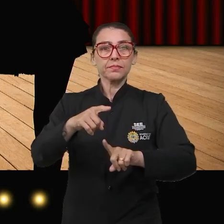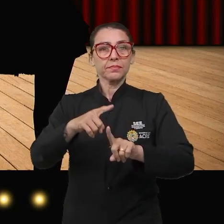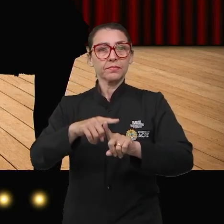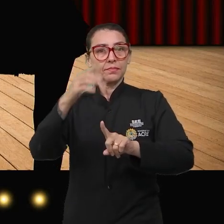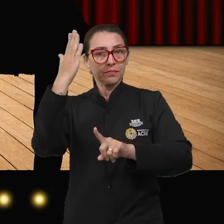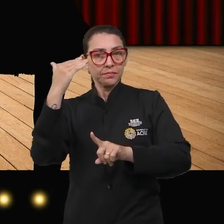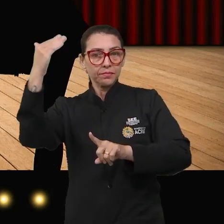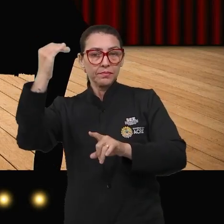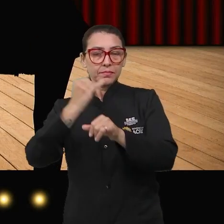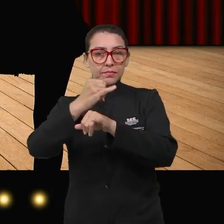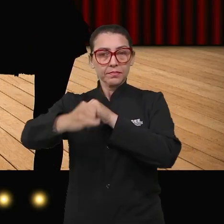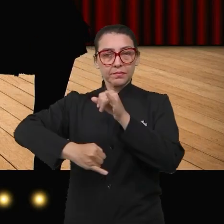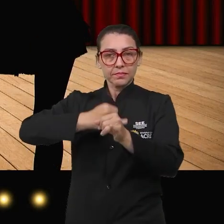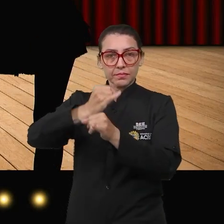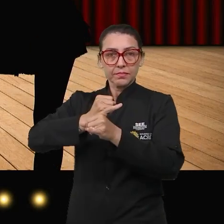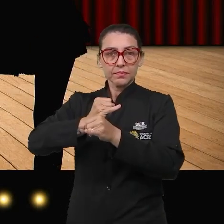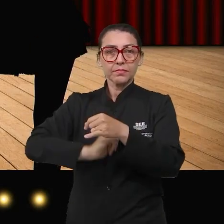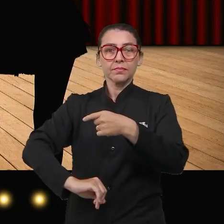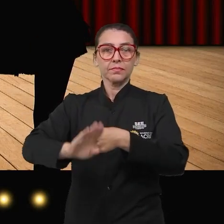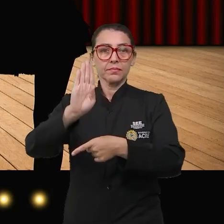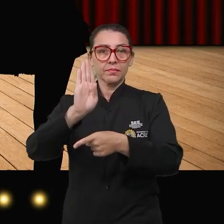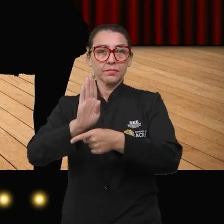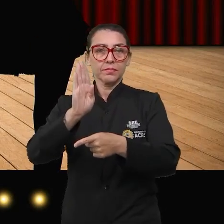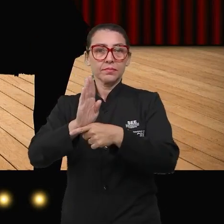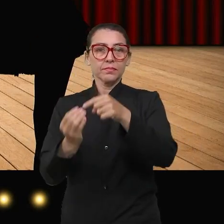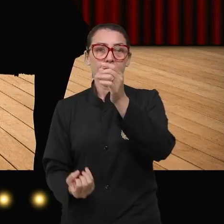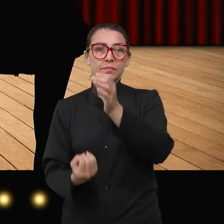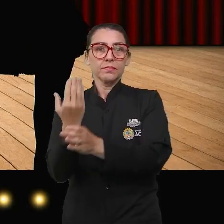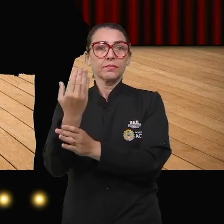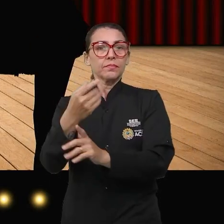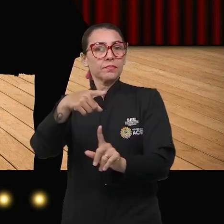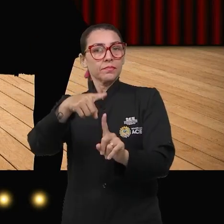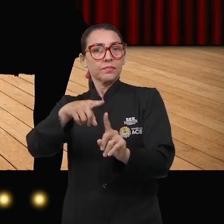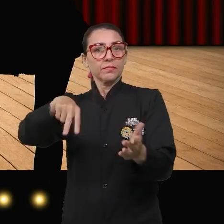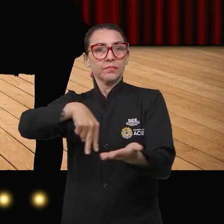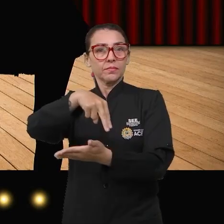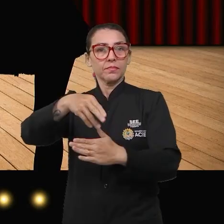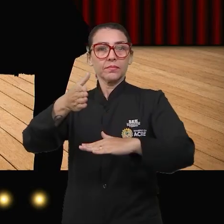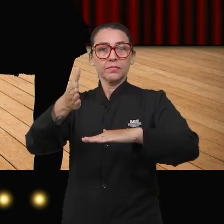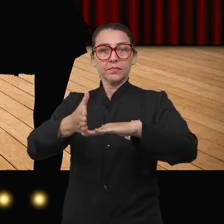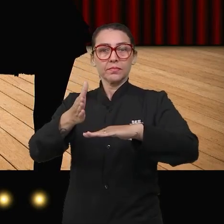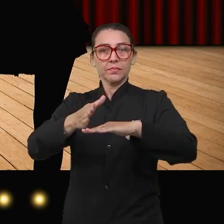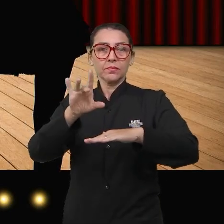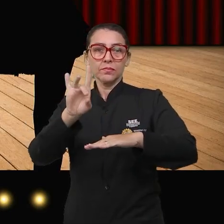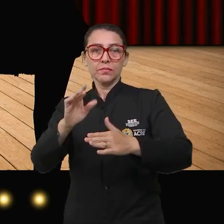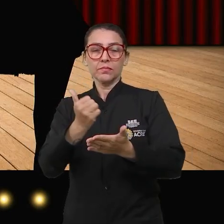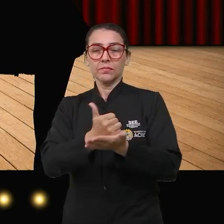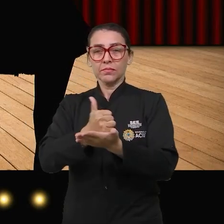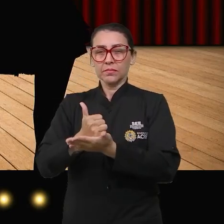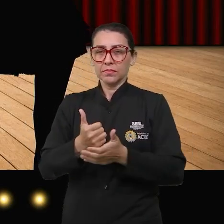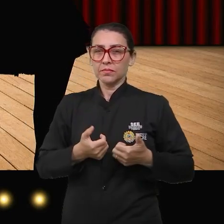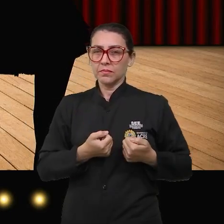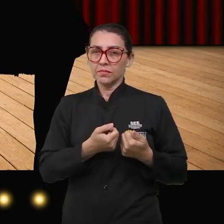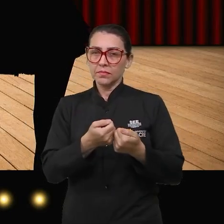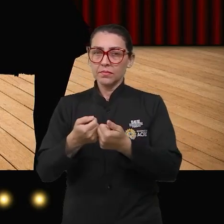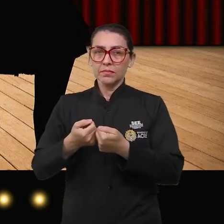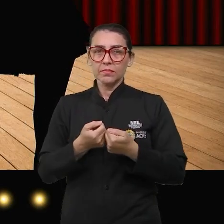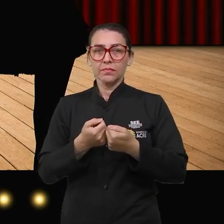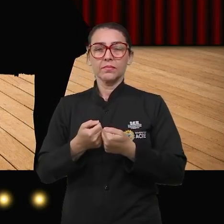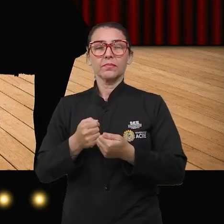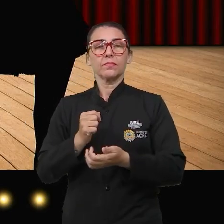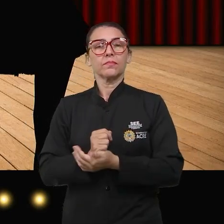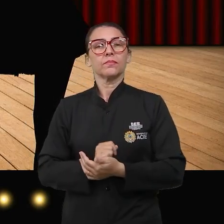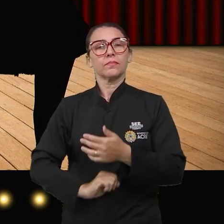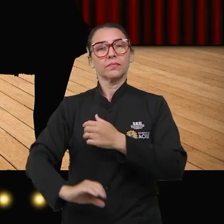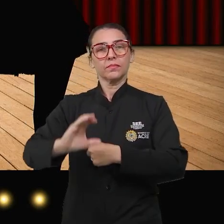ensinar coreografias famosas na internet. Letra B: reproduzir estilos de dança modernos apenas